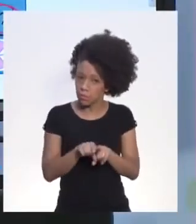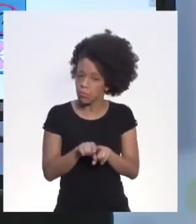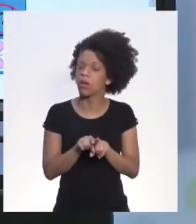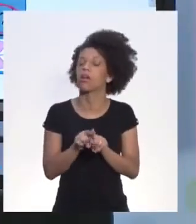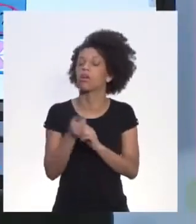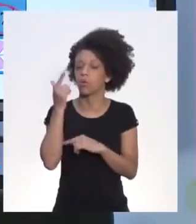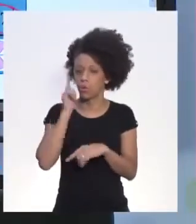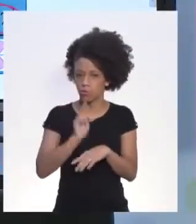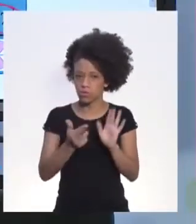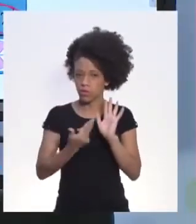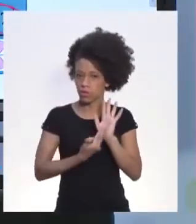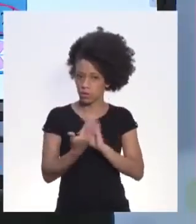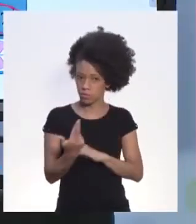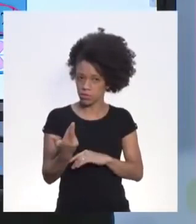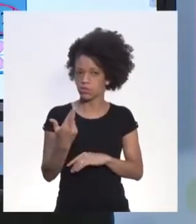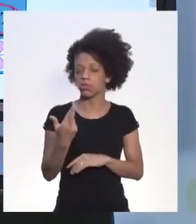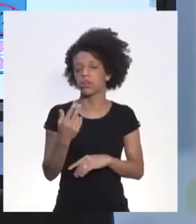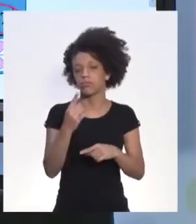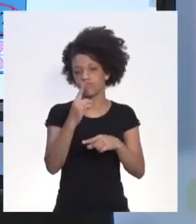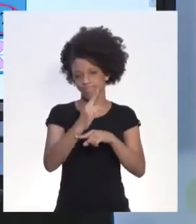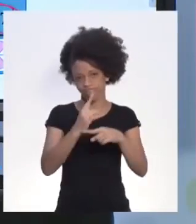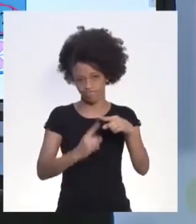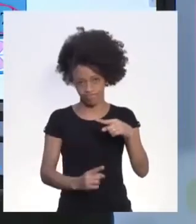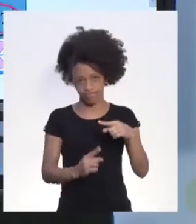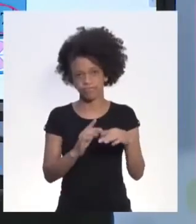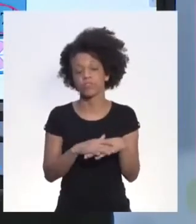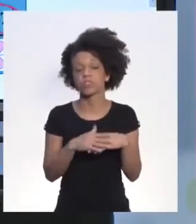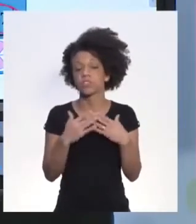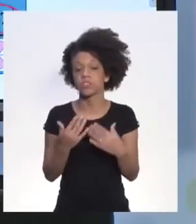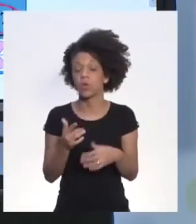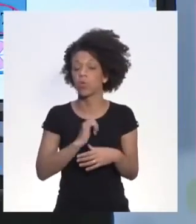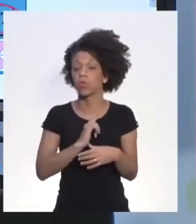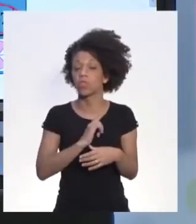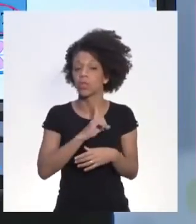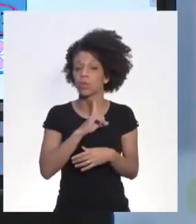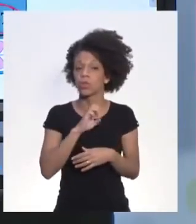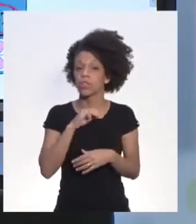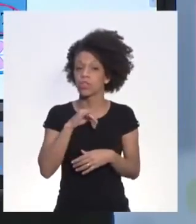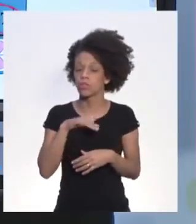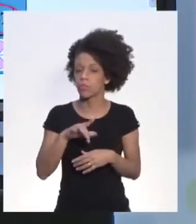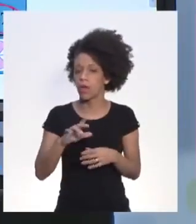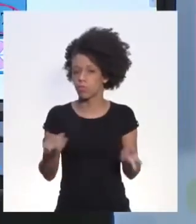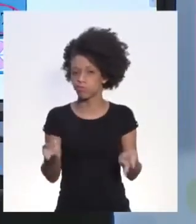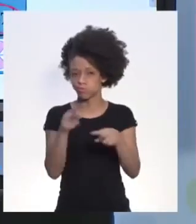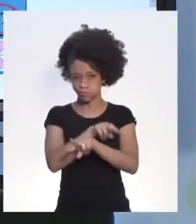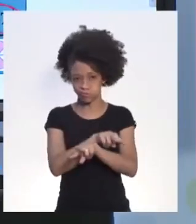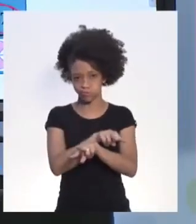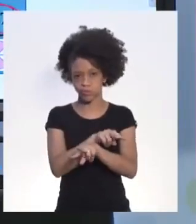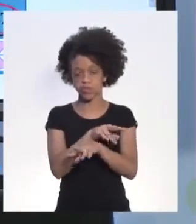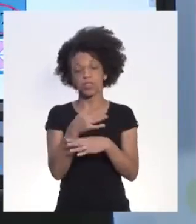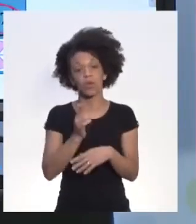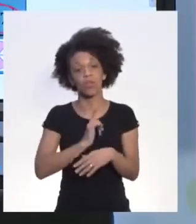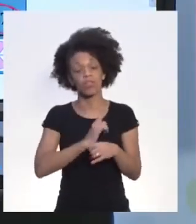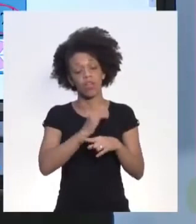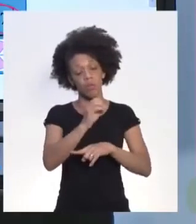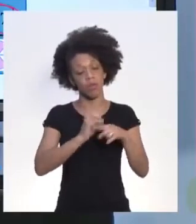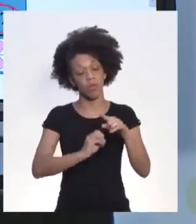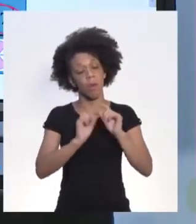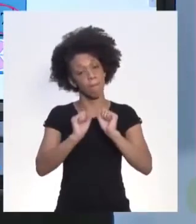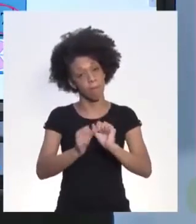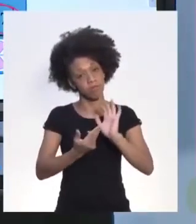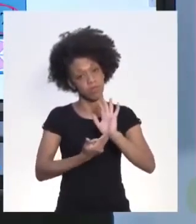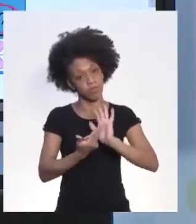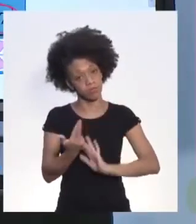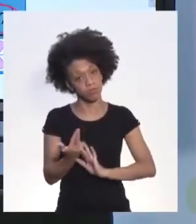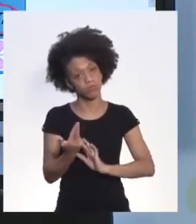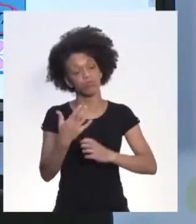possível representar na forma fracionária. Então, eu tenho um decimal ou o contrário. Eu tenho uma fração que eu posso representar